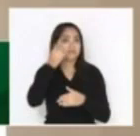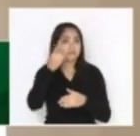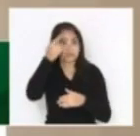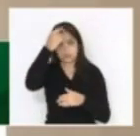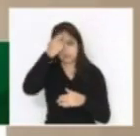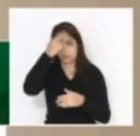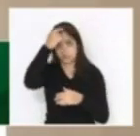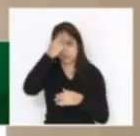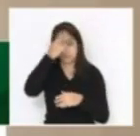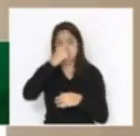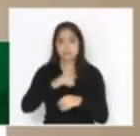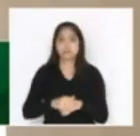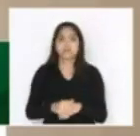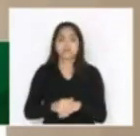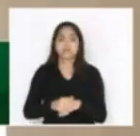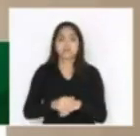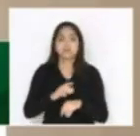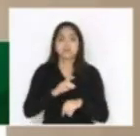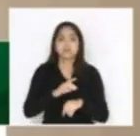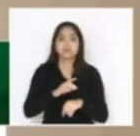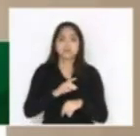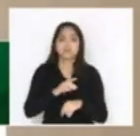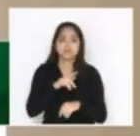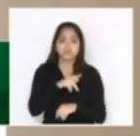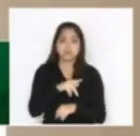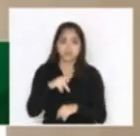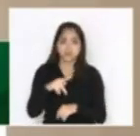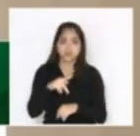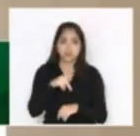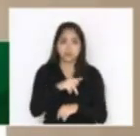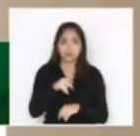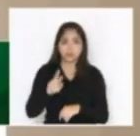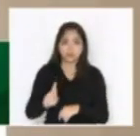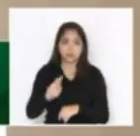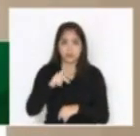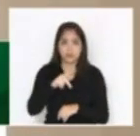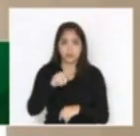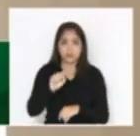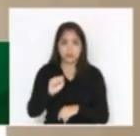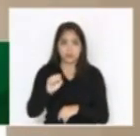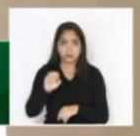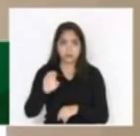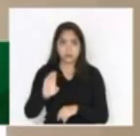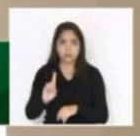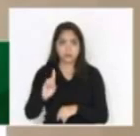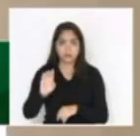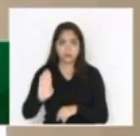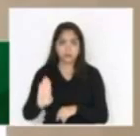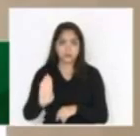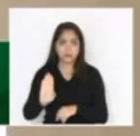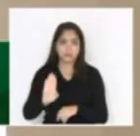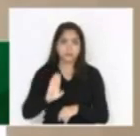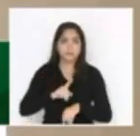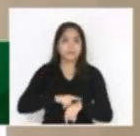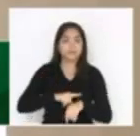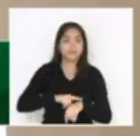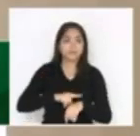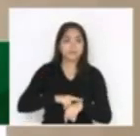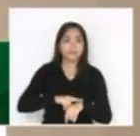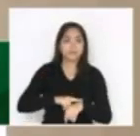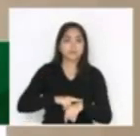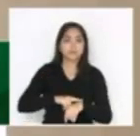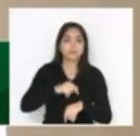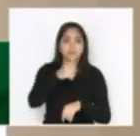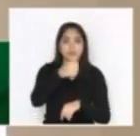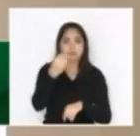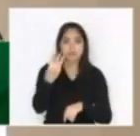Kudillac, pelo bloco parlamentar PP, PR, PSDB, pelo qual lhe concedo